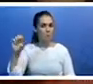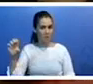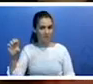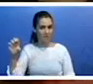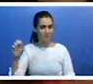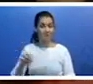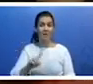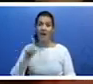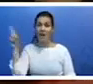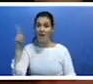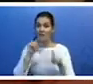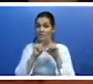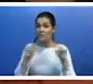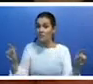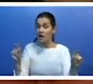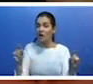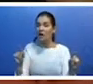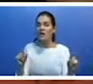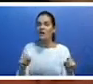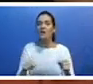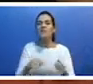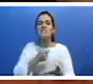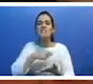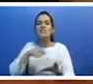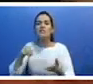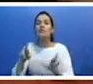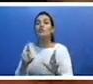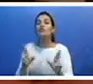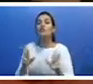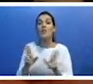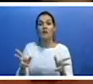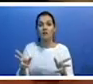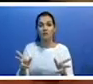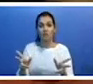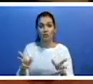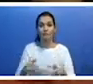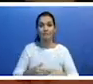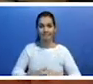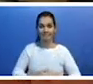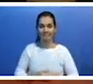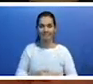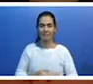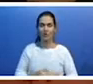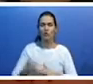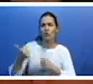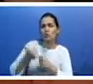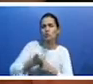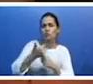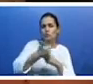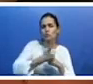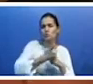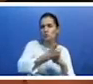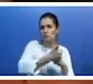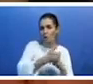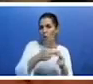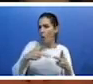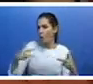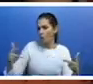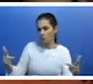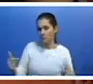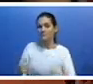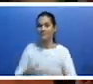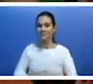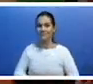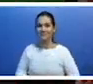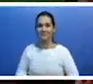modos. Veja, nós já trabalhamos também aqui uma atividade parecida com essa, em que uma frase a gente pode escrever de várias